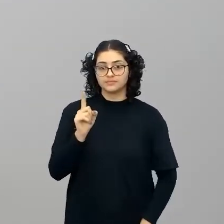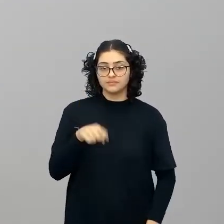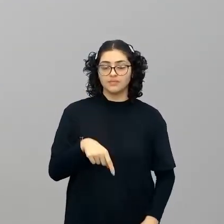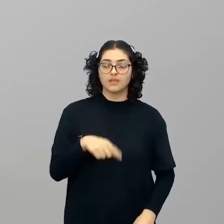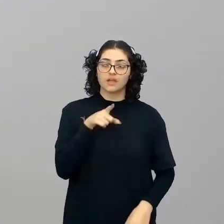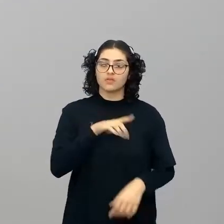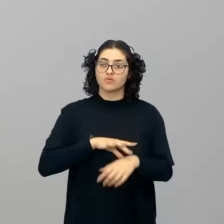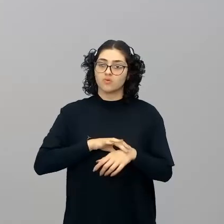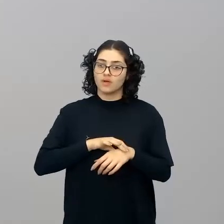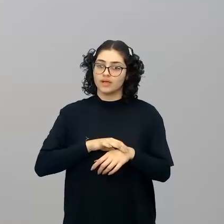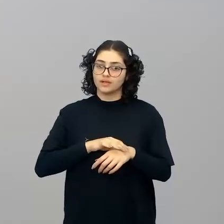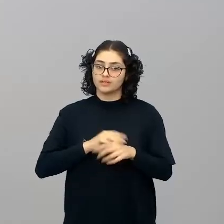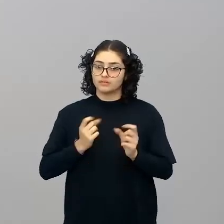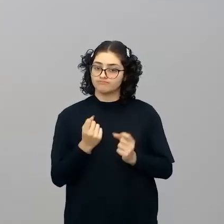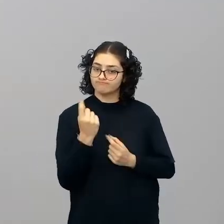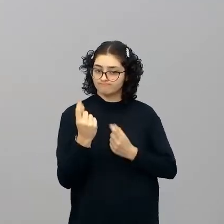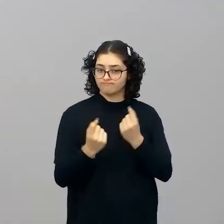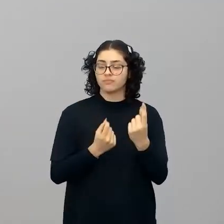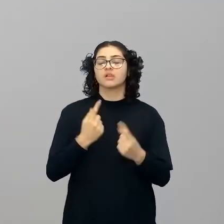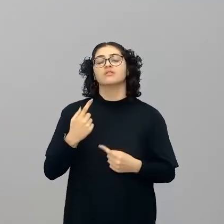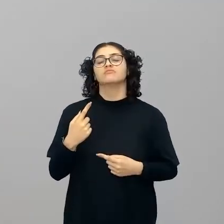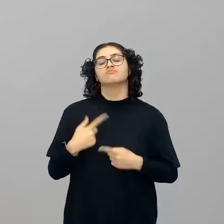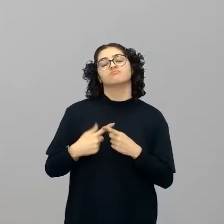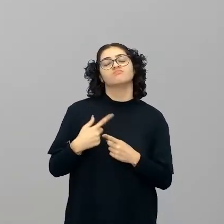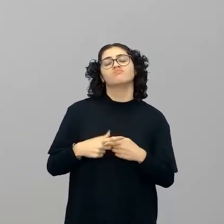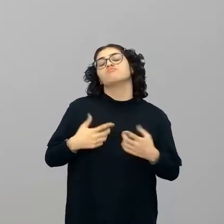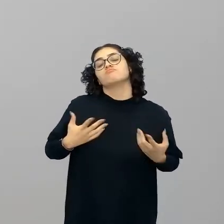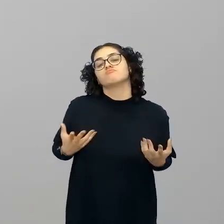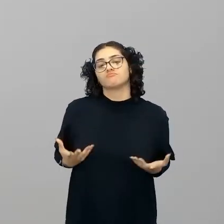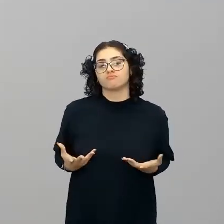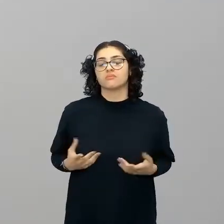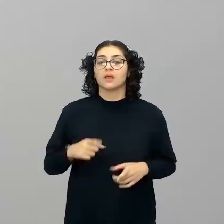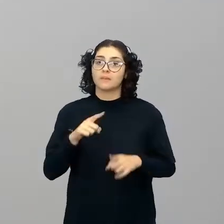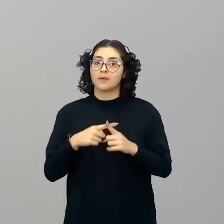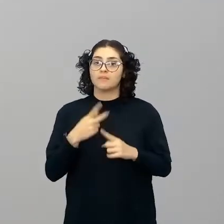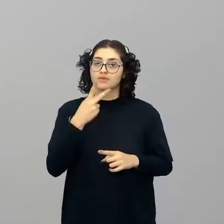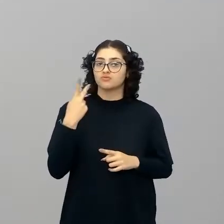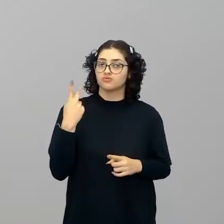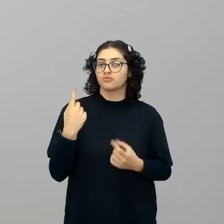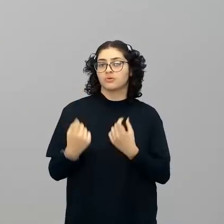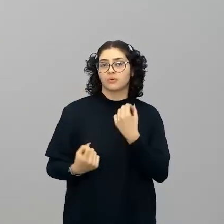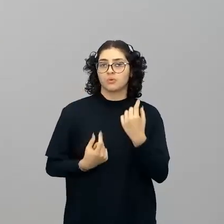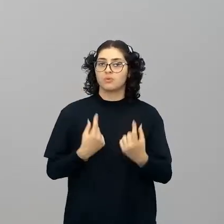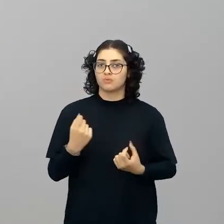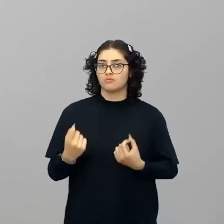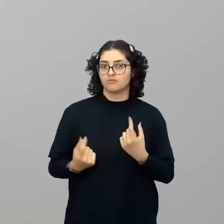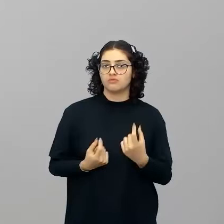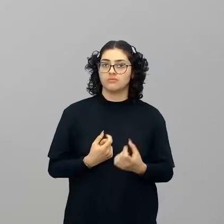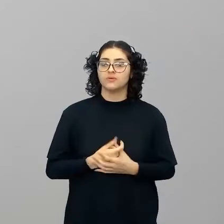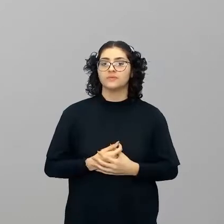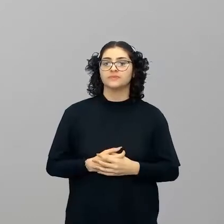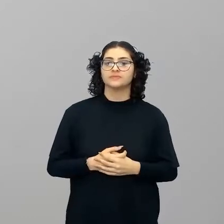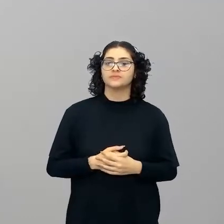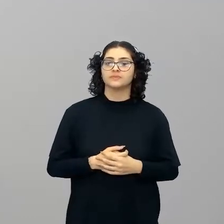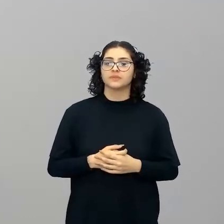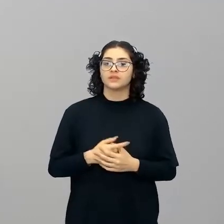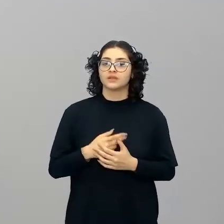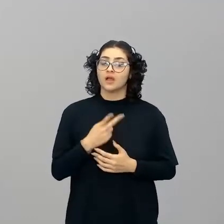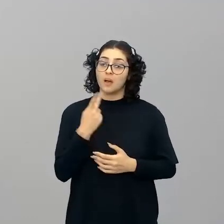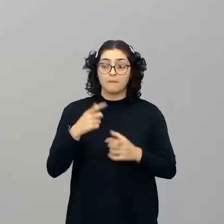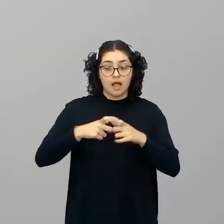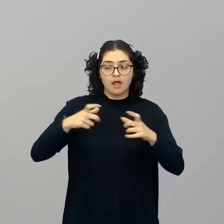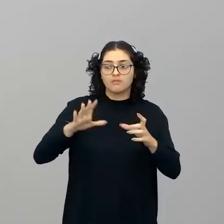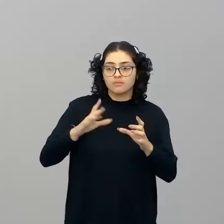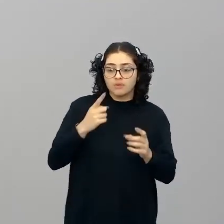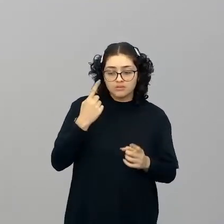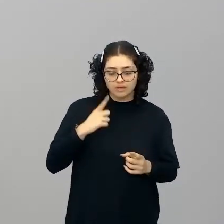doença rara, né? Justamente porque algumas pessoas não faz parte aí da grande maioria da